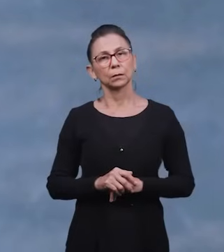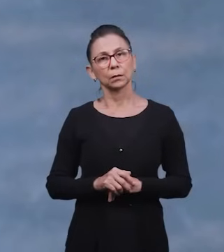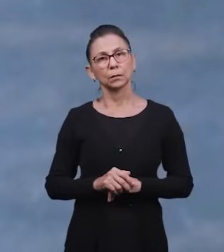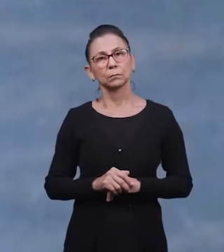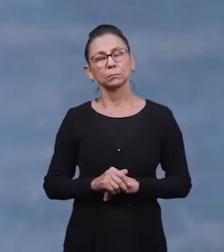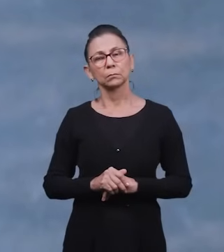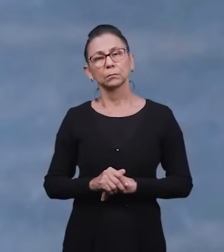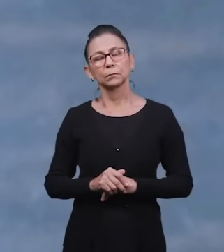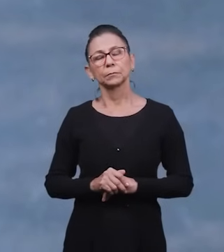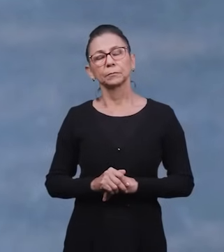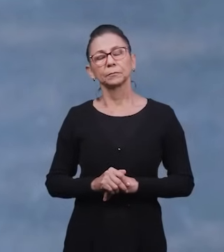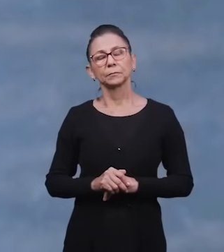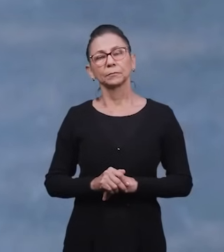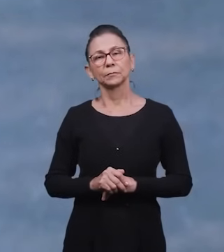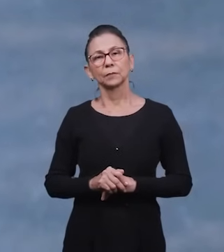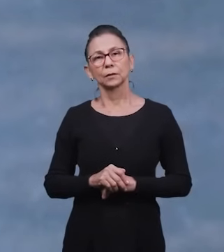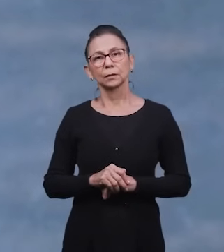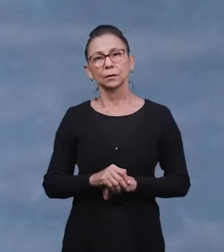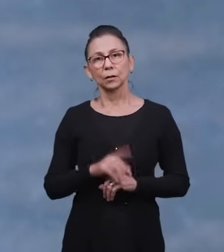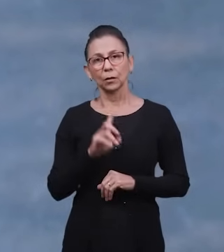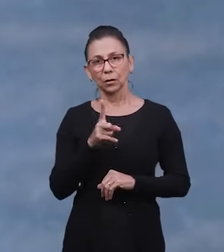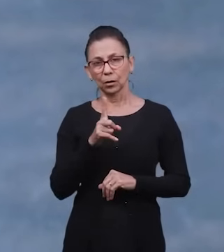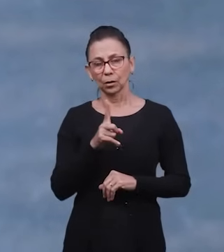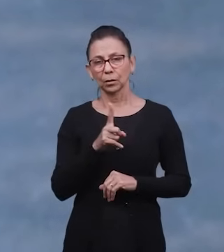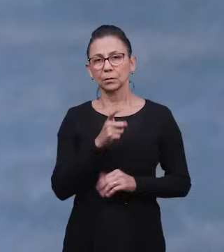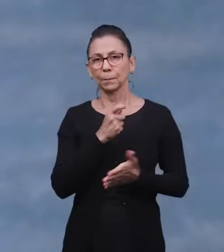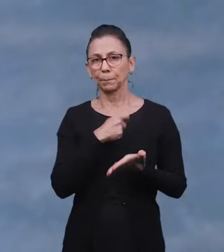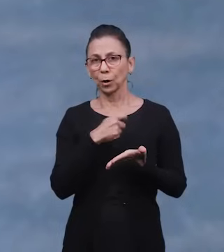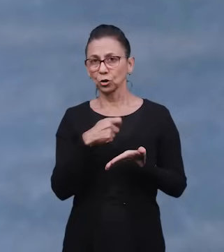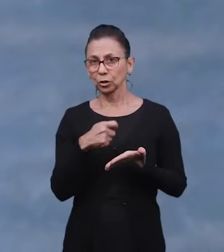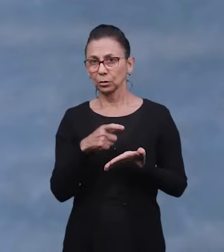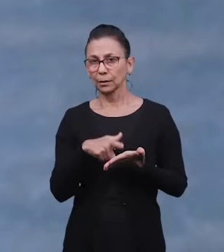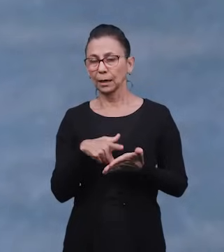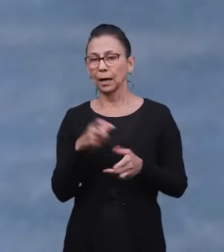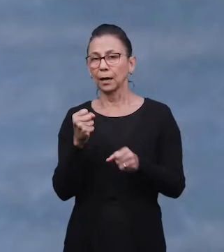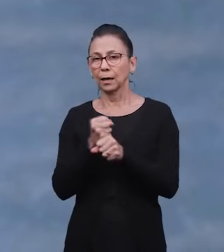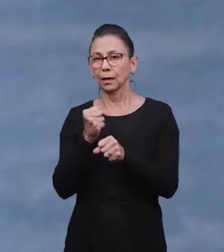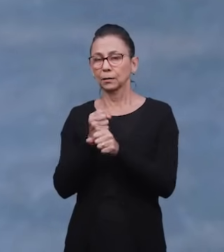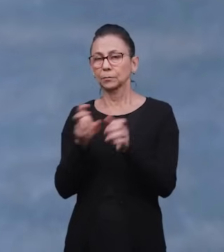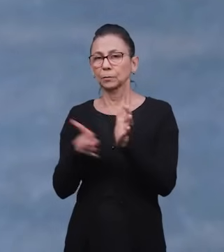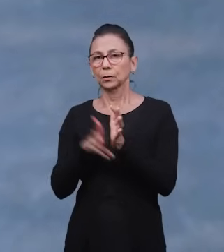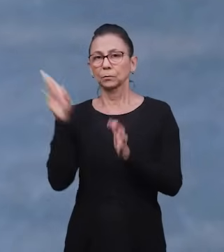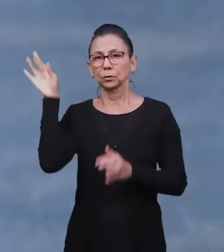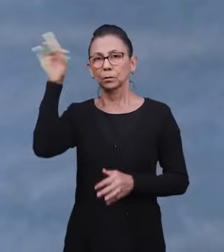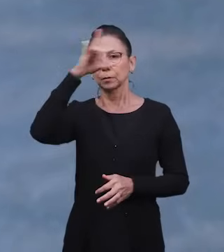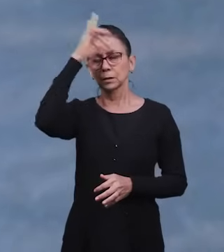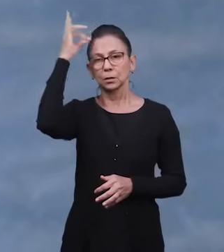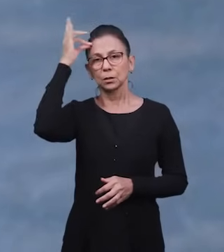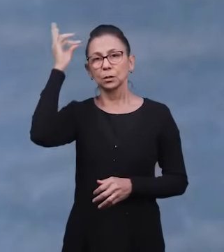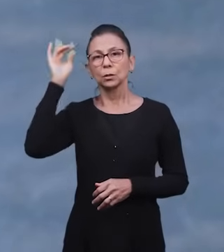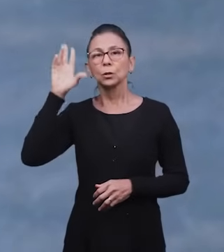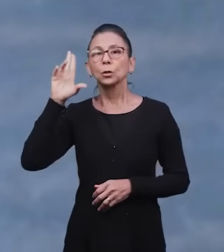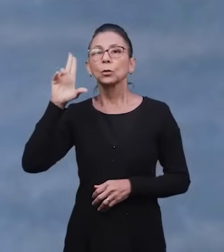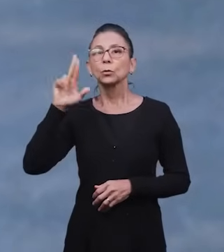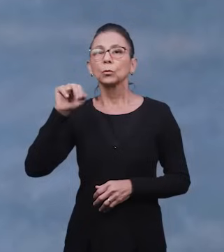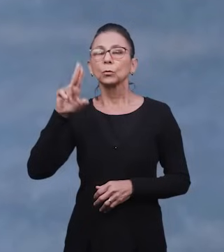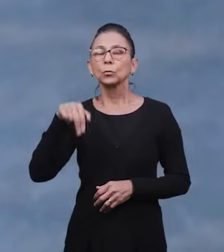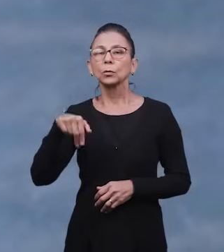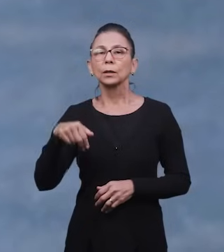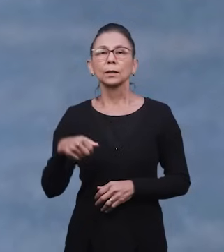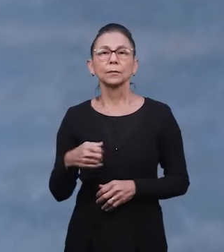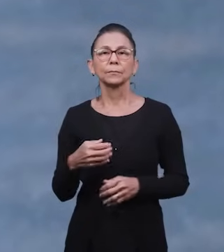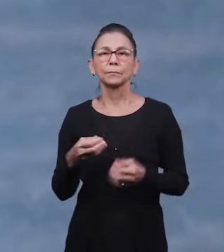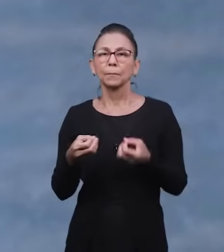nisso. Pode escrever no seu caderninho aí. A obra do Espírito Santo nunca sofreu e jamais